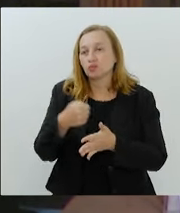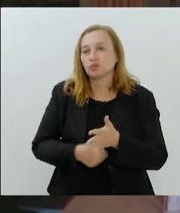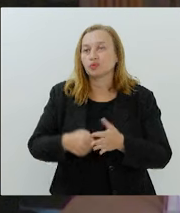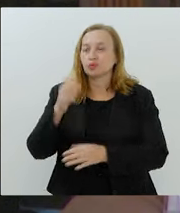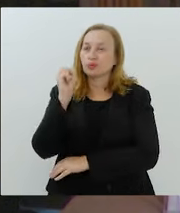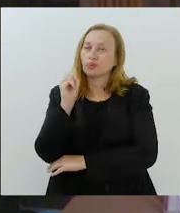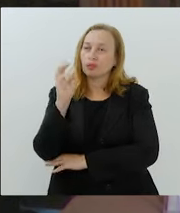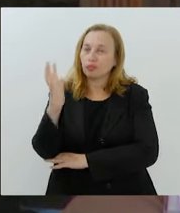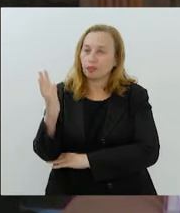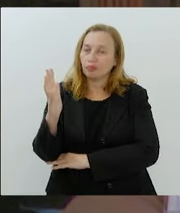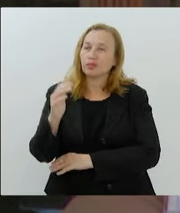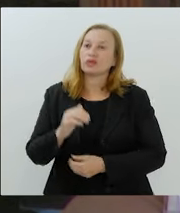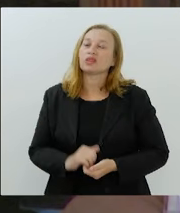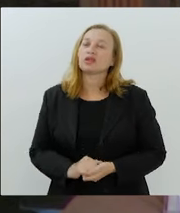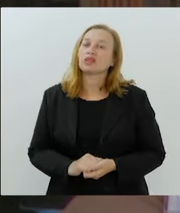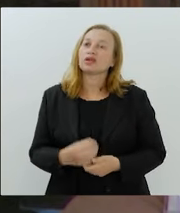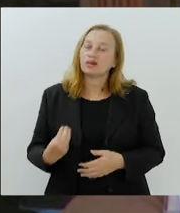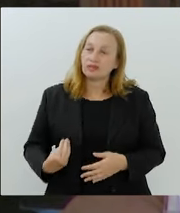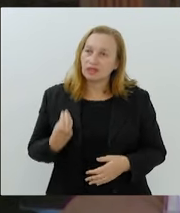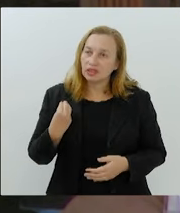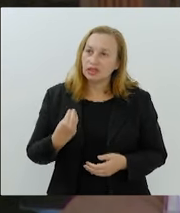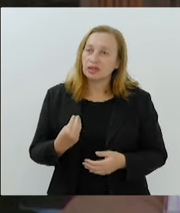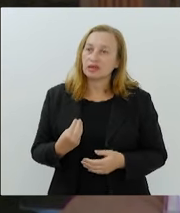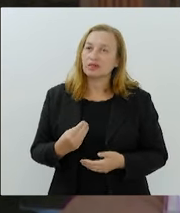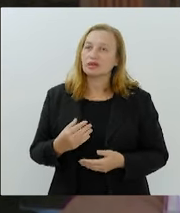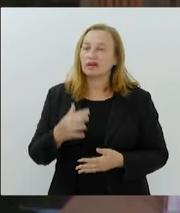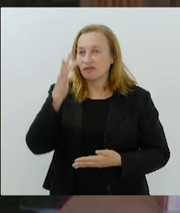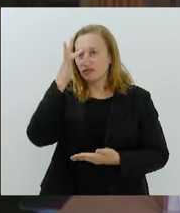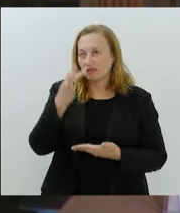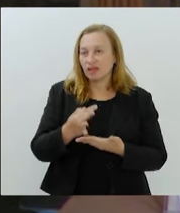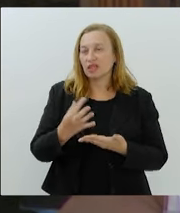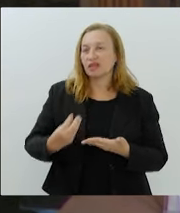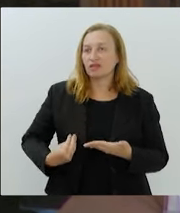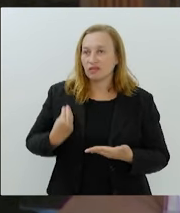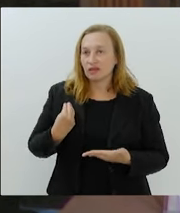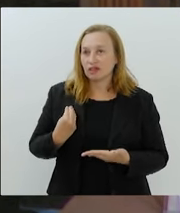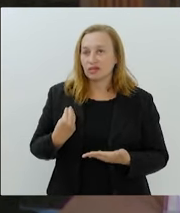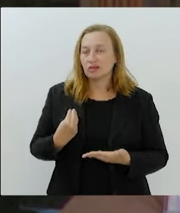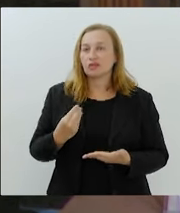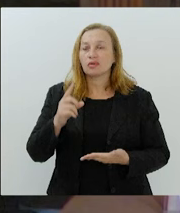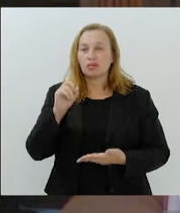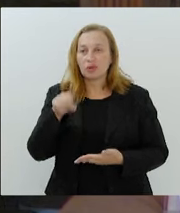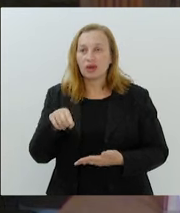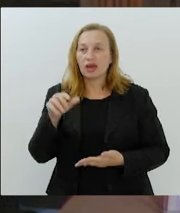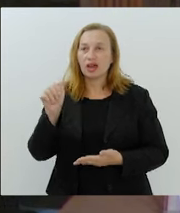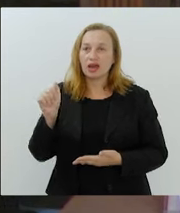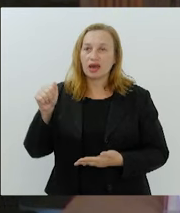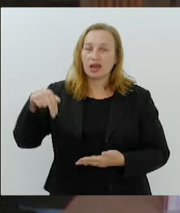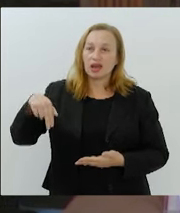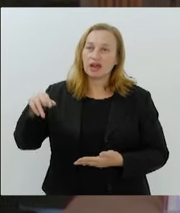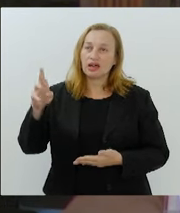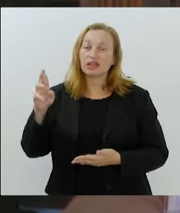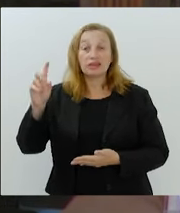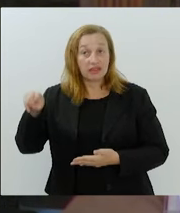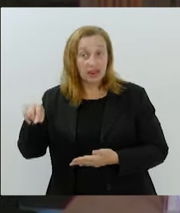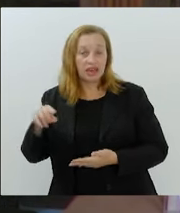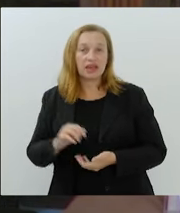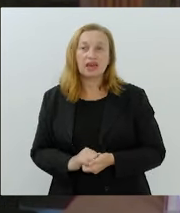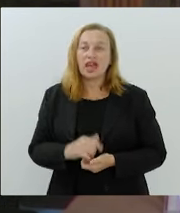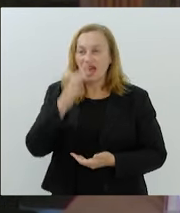território, que é existência, que é fé na vida, como é o caso do André. Né? A fé do